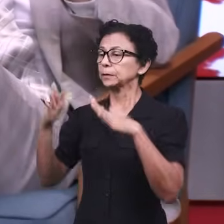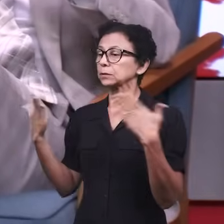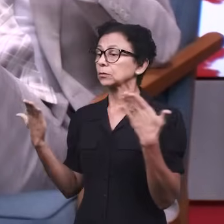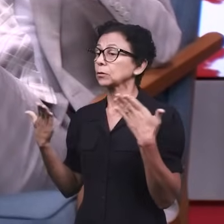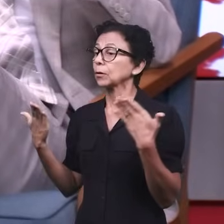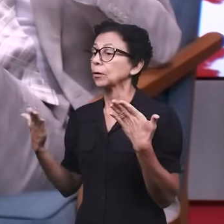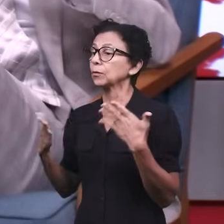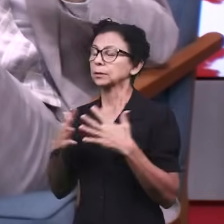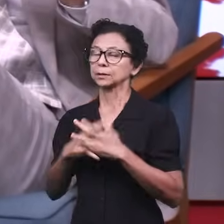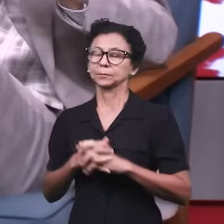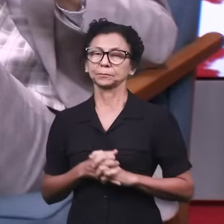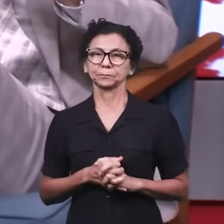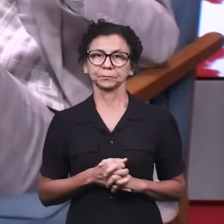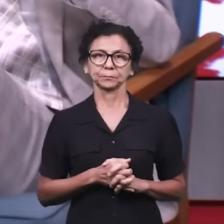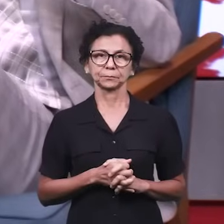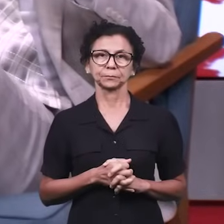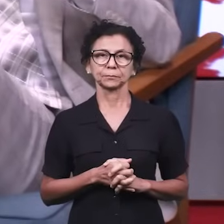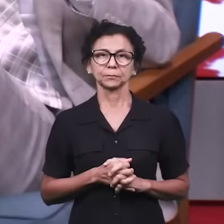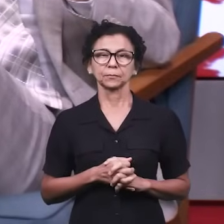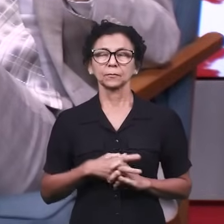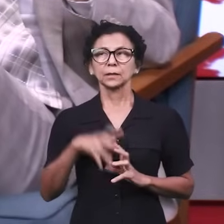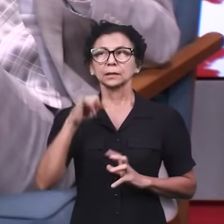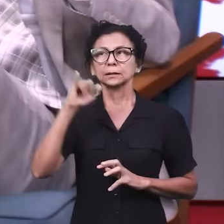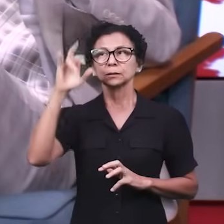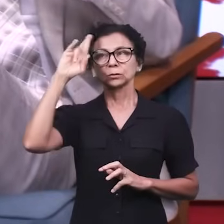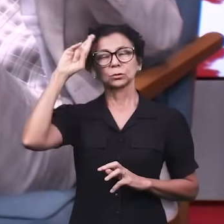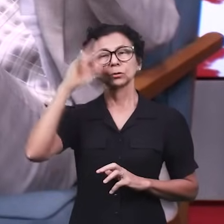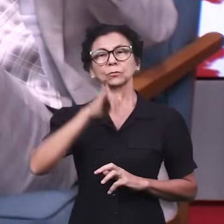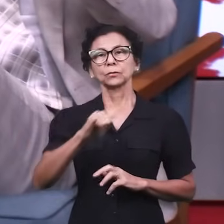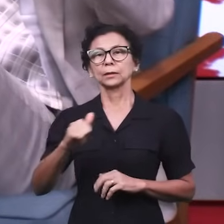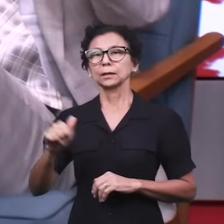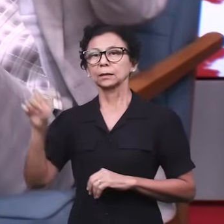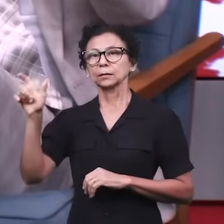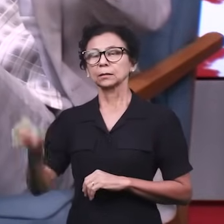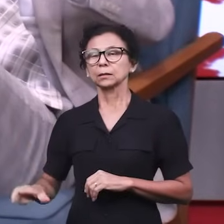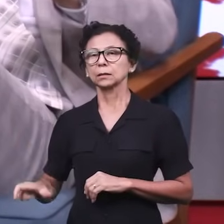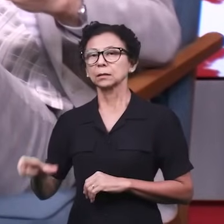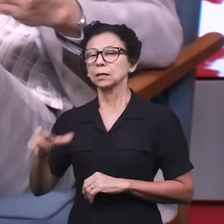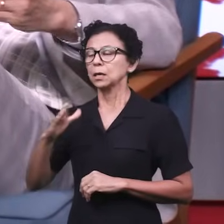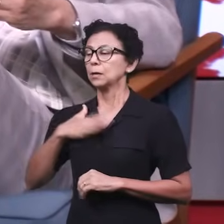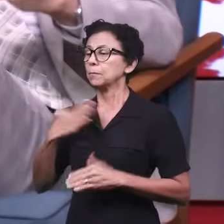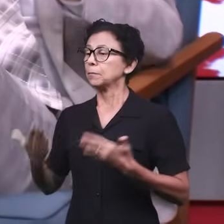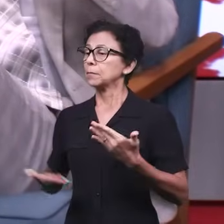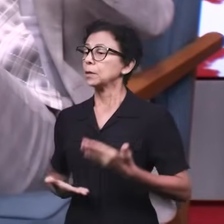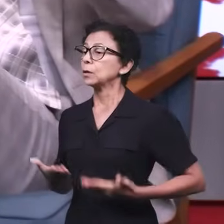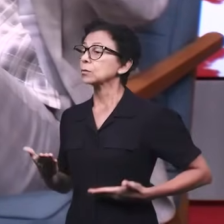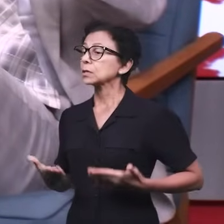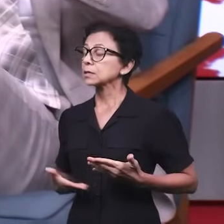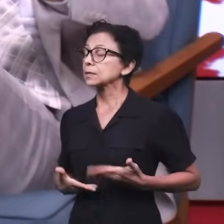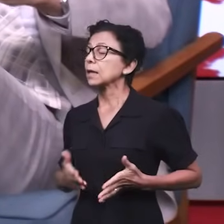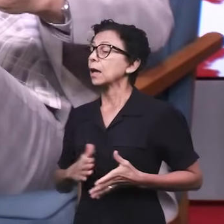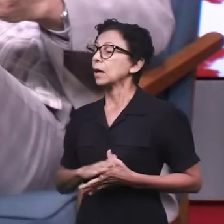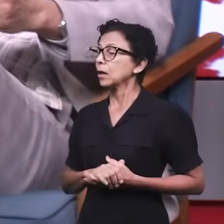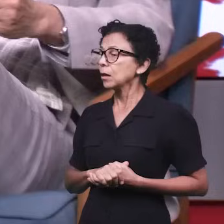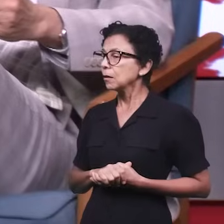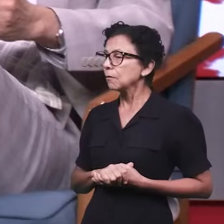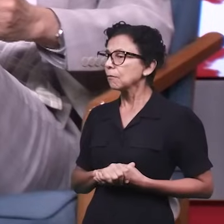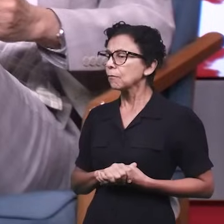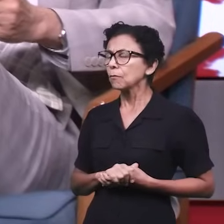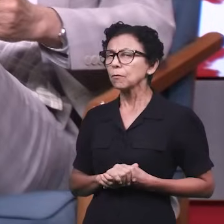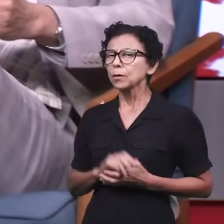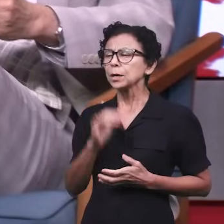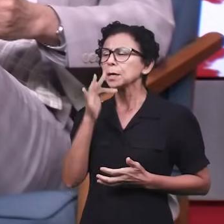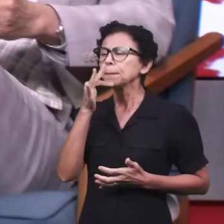línguas. Se o Senhor disser assim, meu servo, nos próximos dias vou abrir uma porta